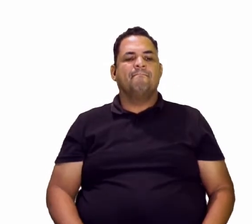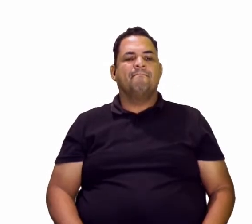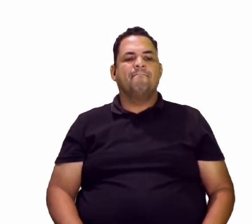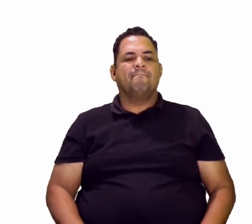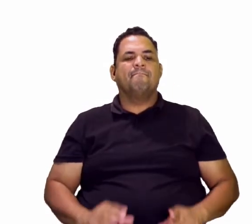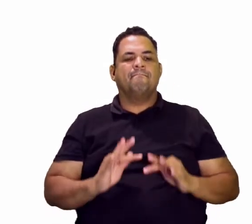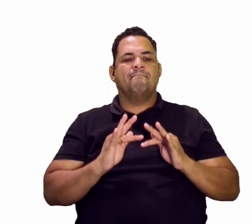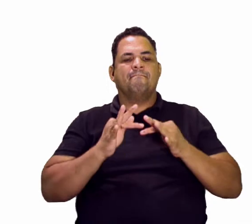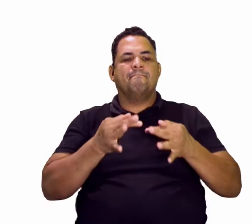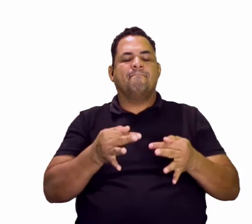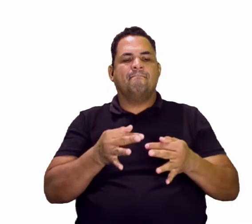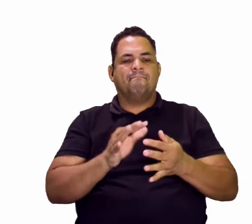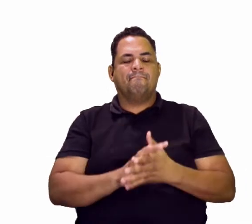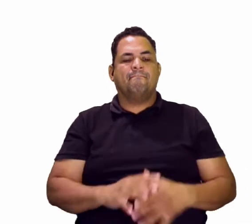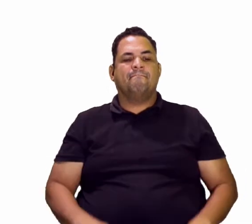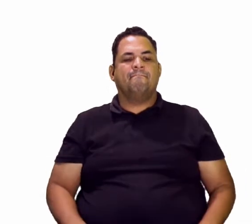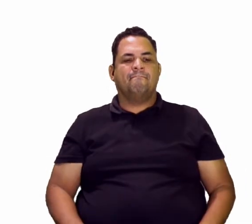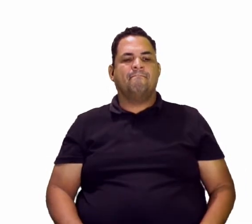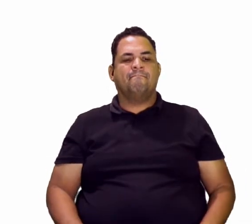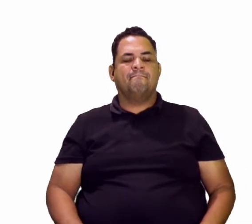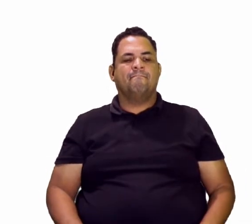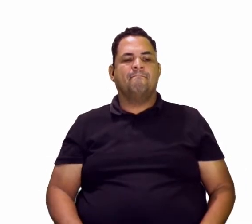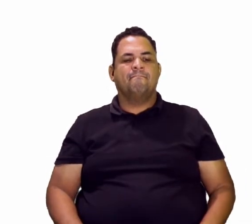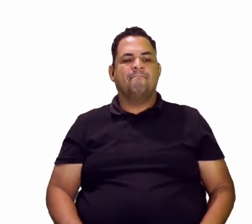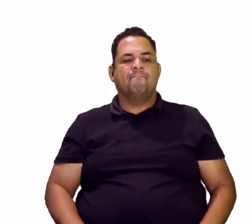ok. E por último, qual é?